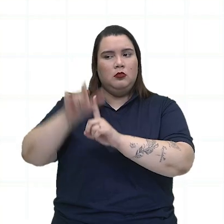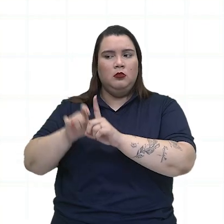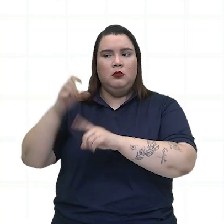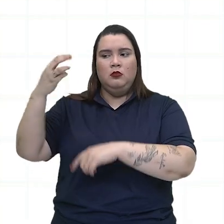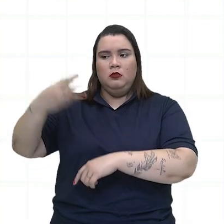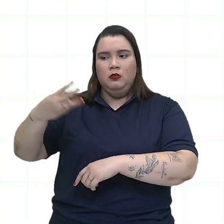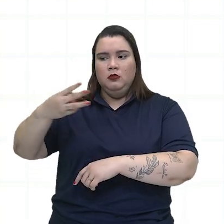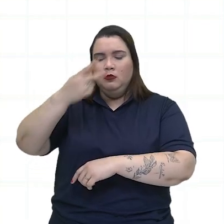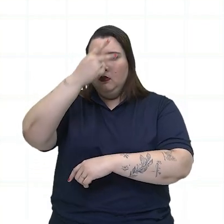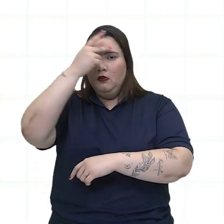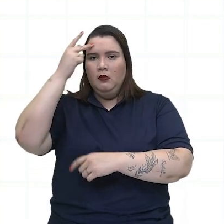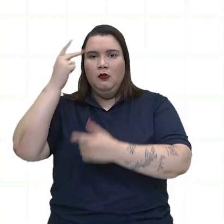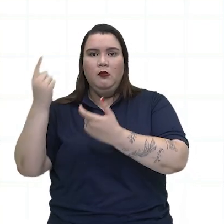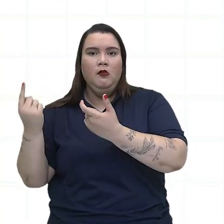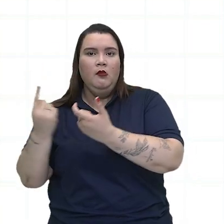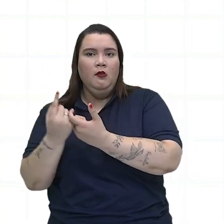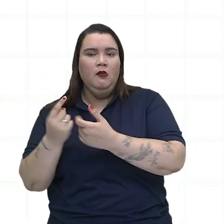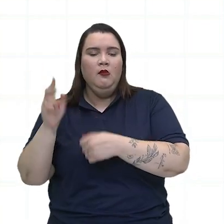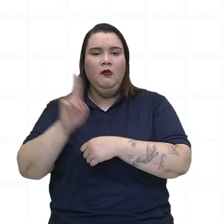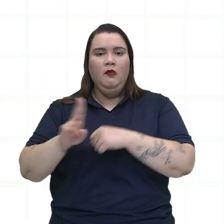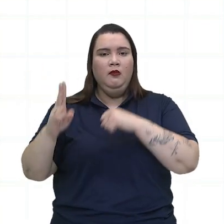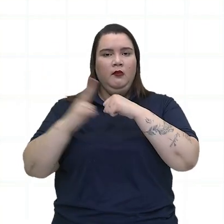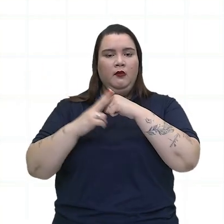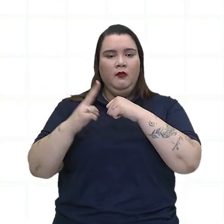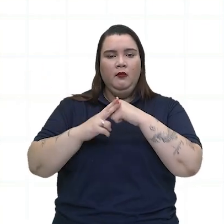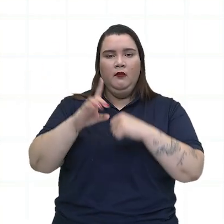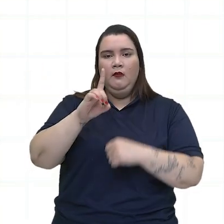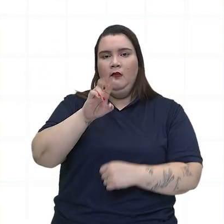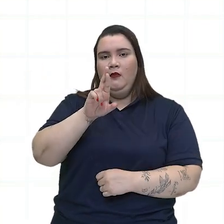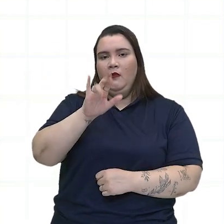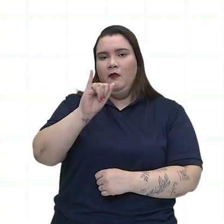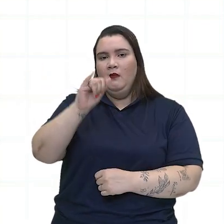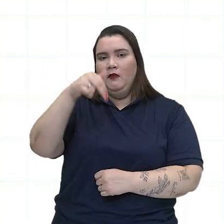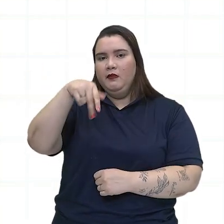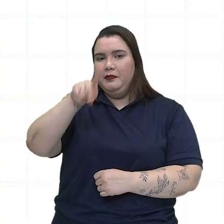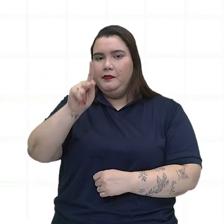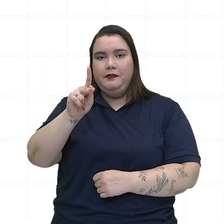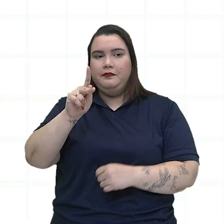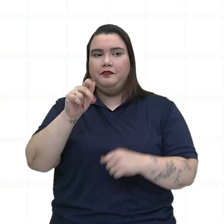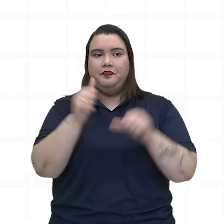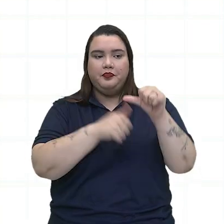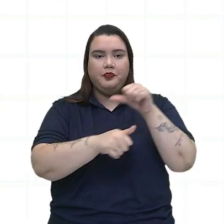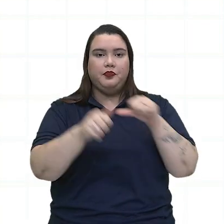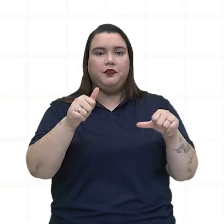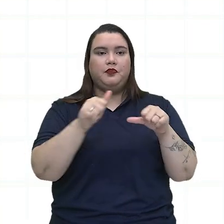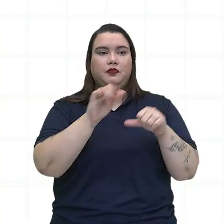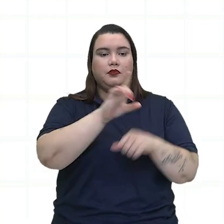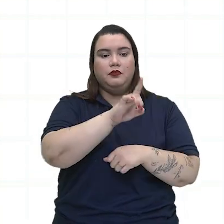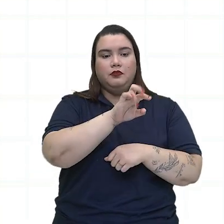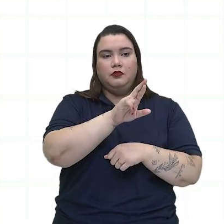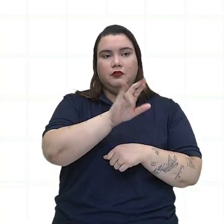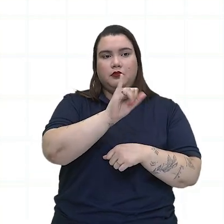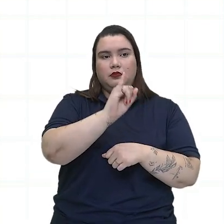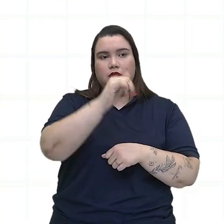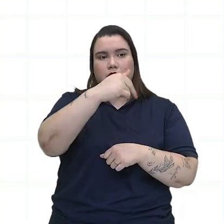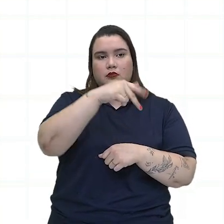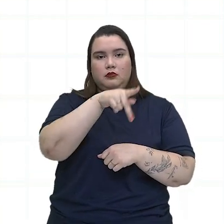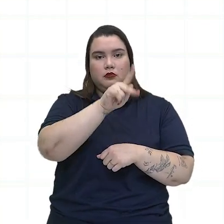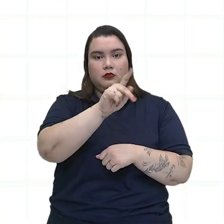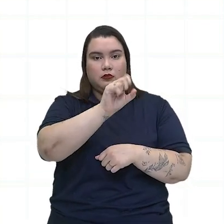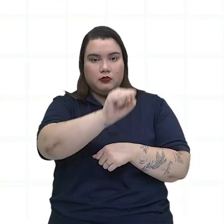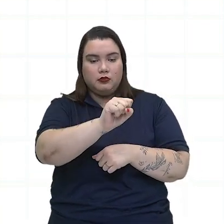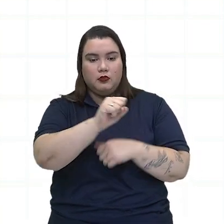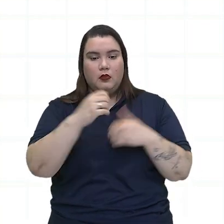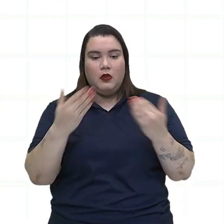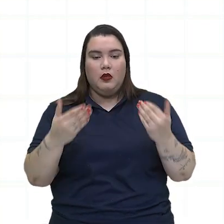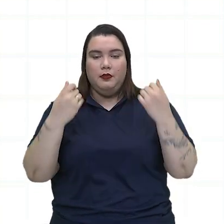pessoa do singular, eu usei o verbo drink e ele não ficou drink, ficou drinks com S no final, né? E é isso que eu quero que